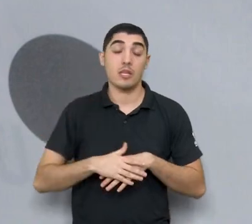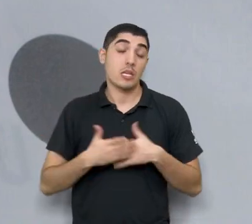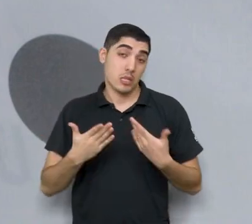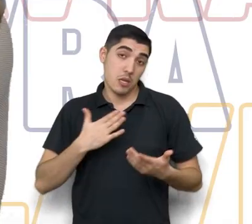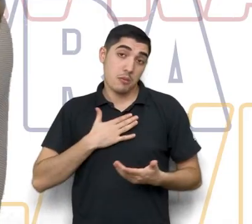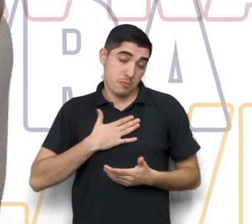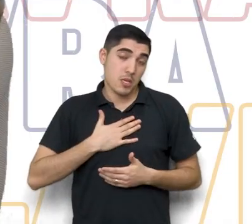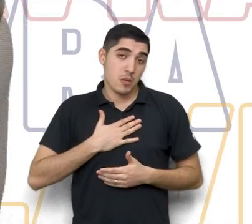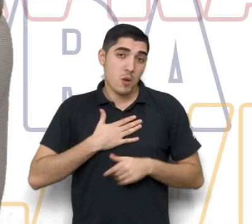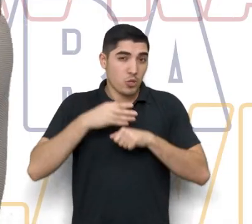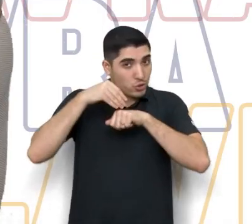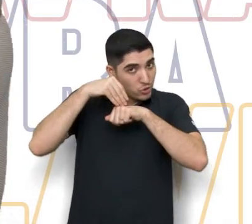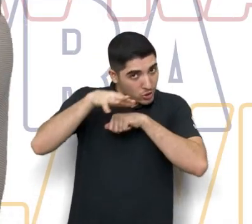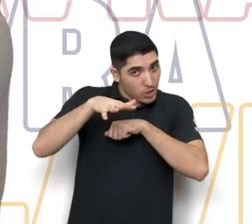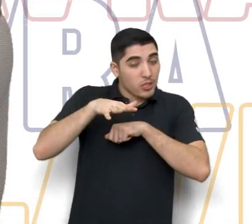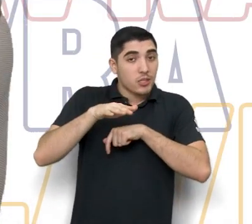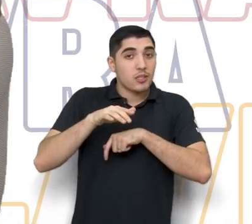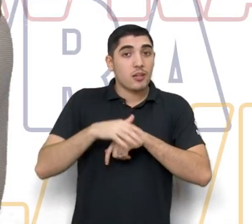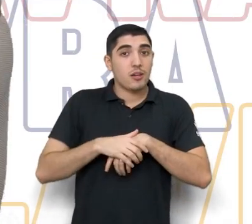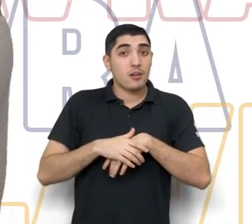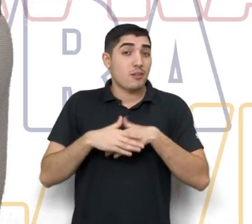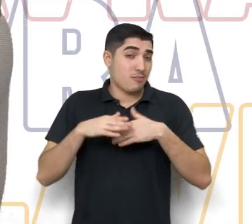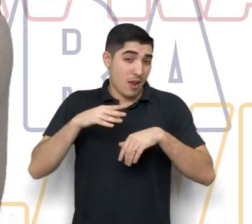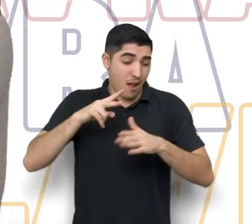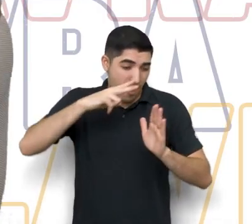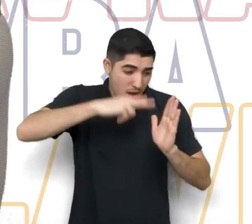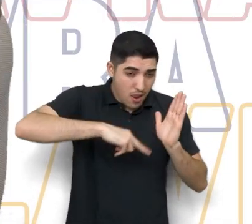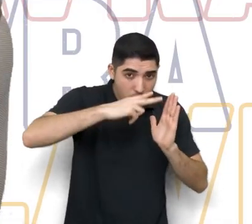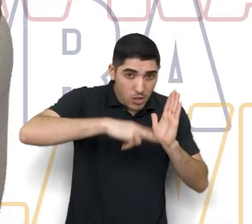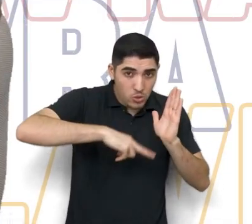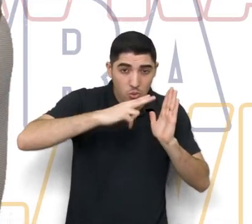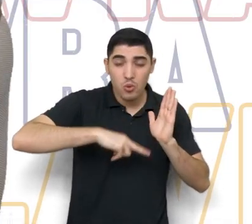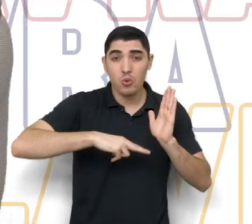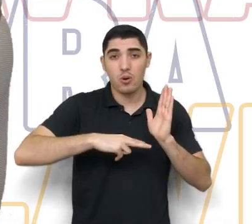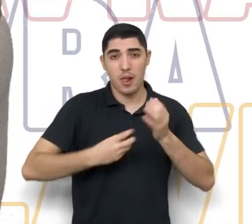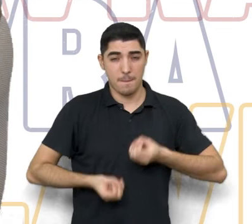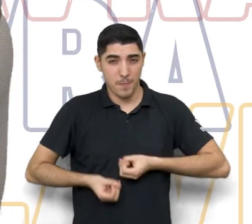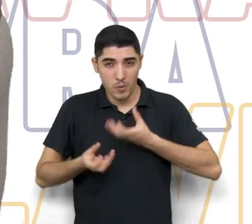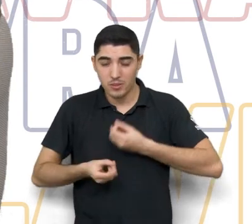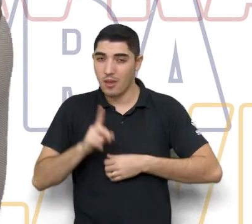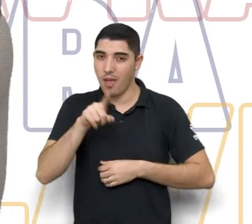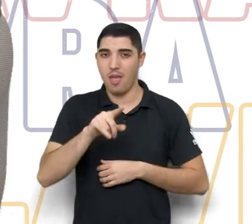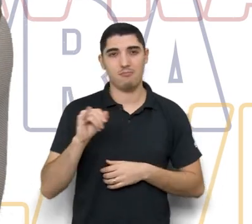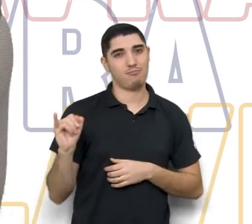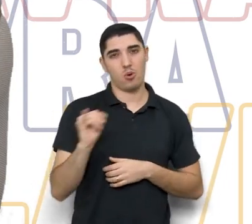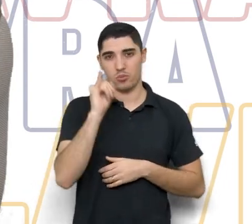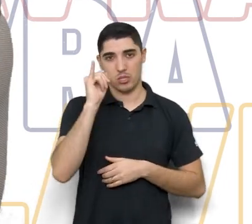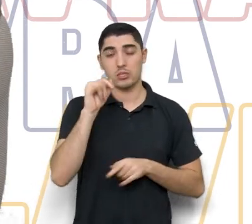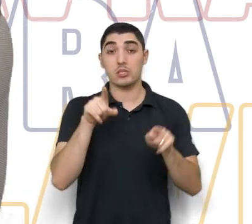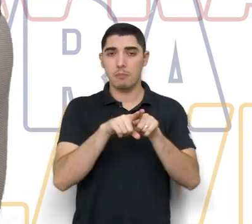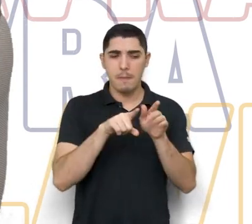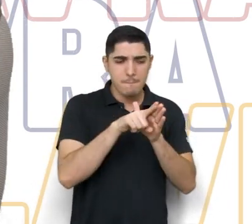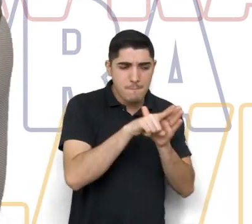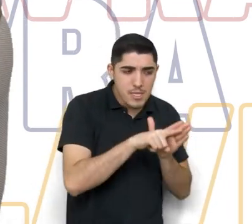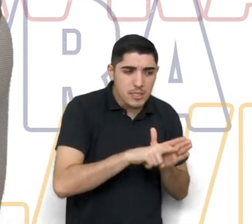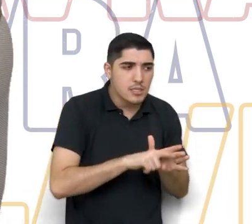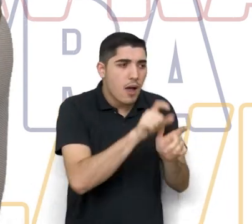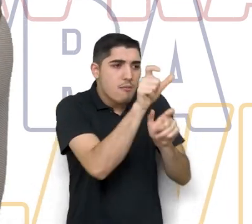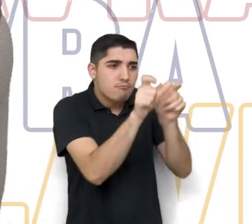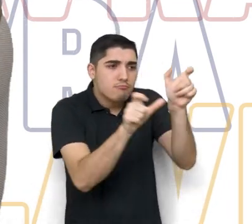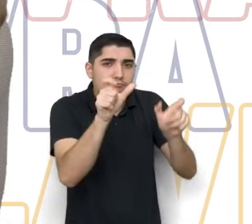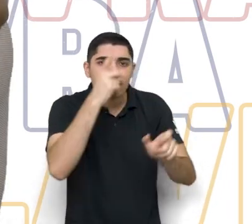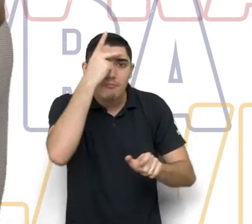sugiro. Então é importante a leitura da poesia, é importante pesquisar os